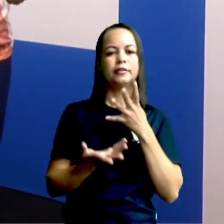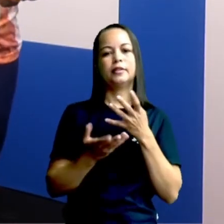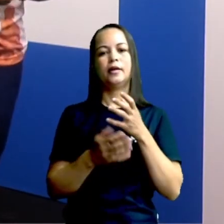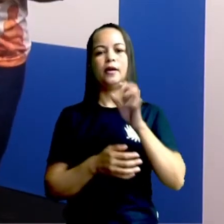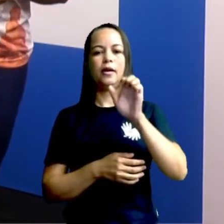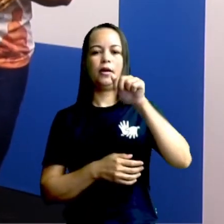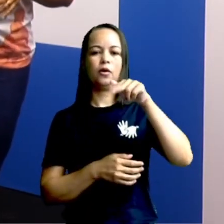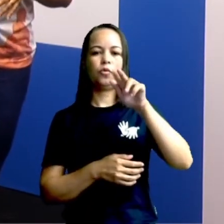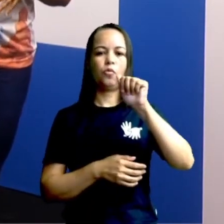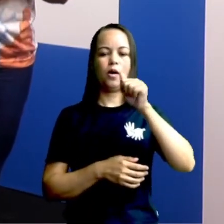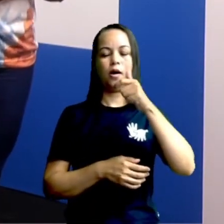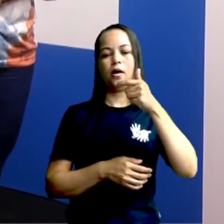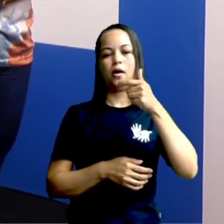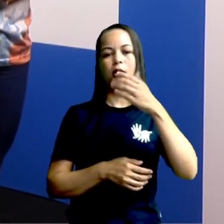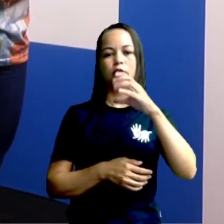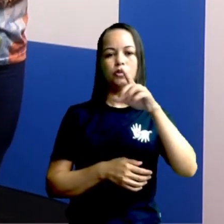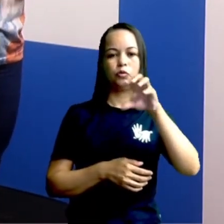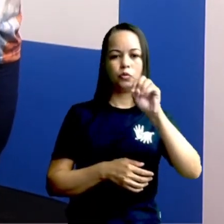segundo grau,